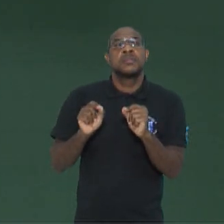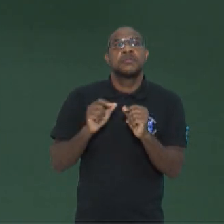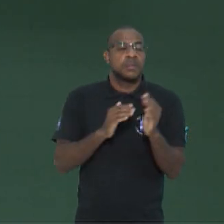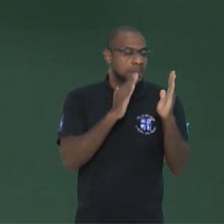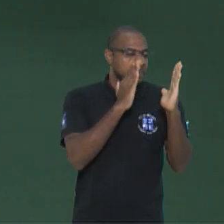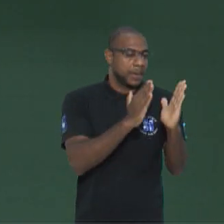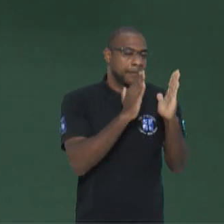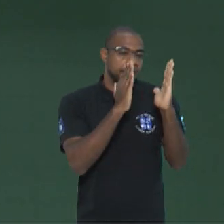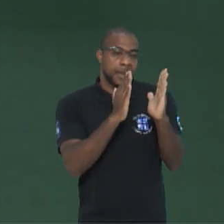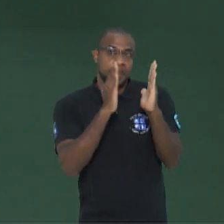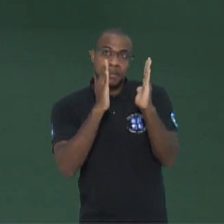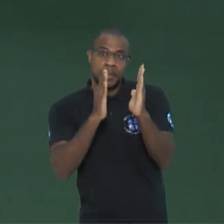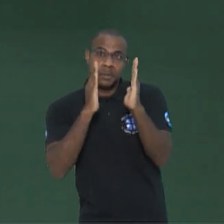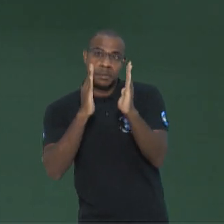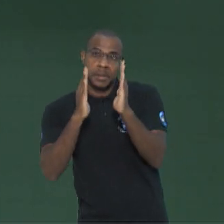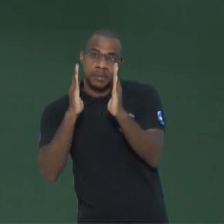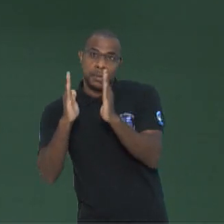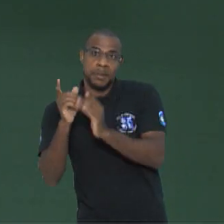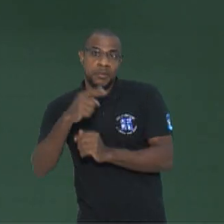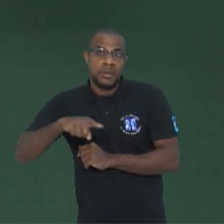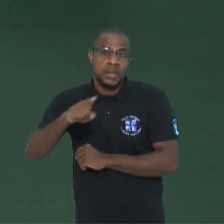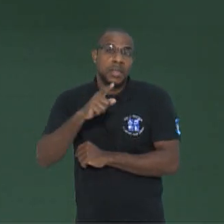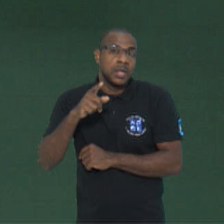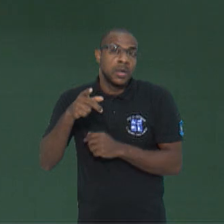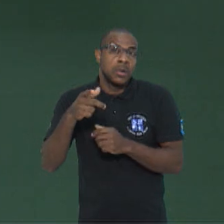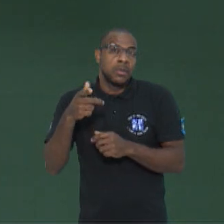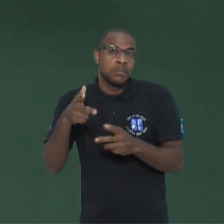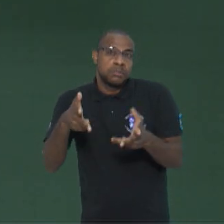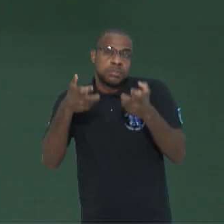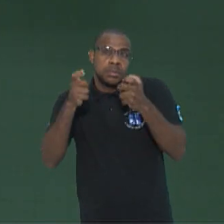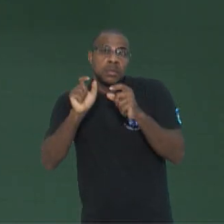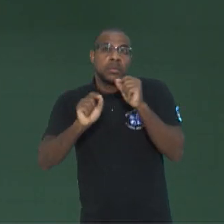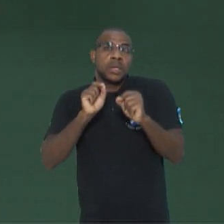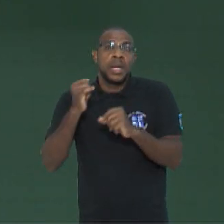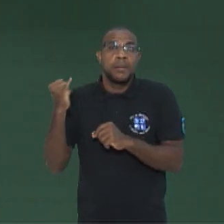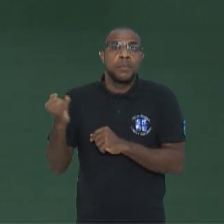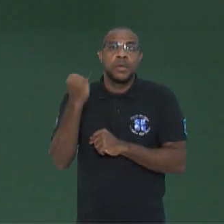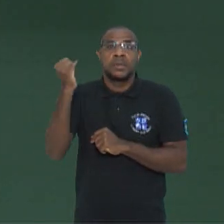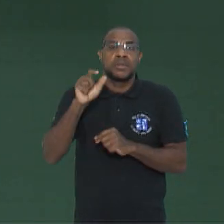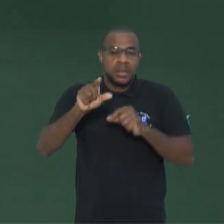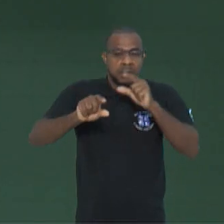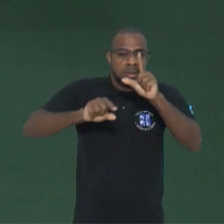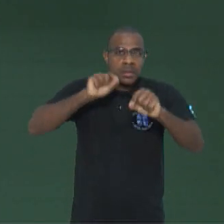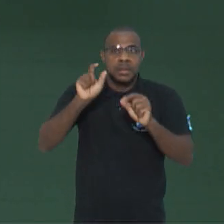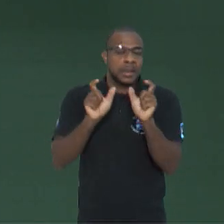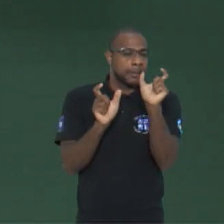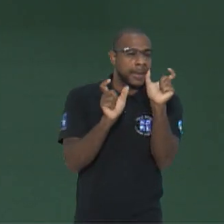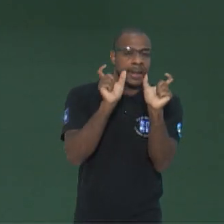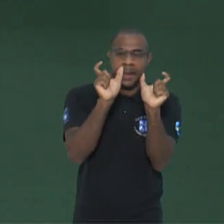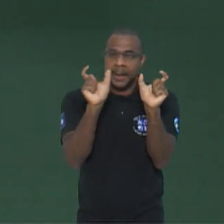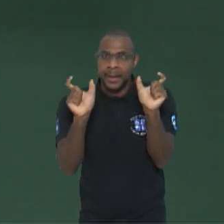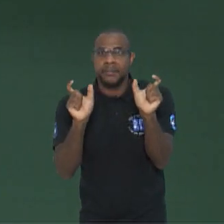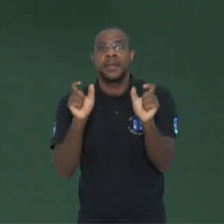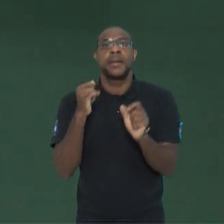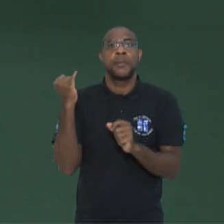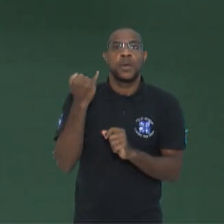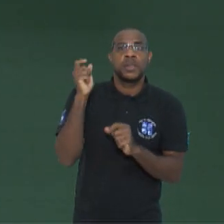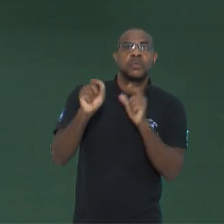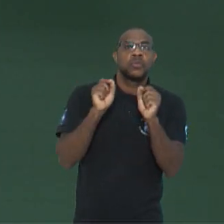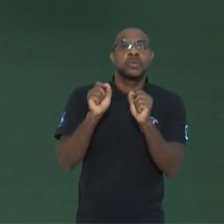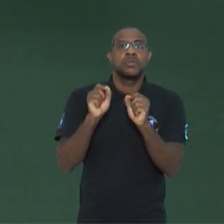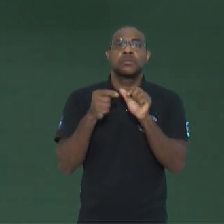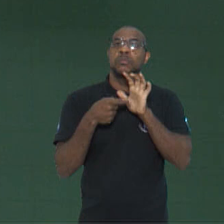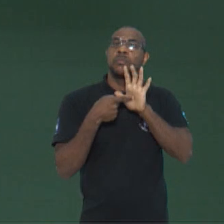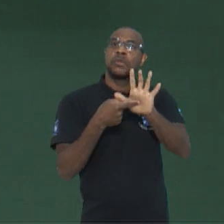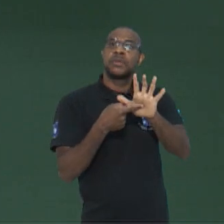parte por parte, né, para que vocês consigam perceber a importância da escolha das palavras, a importância de eu